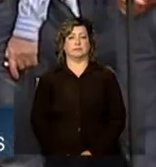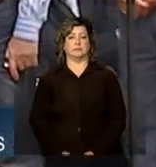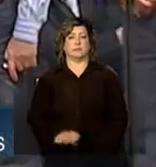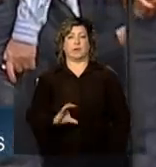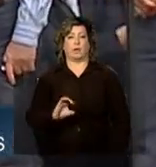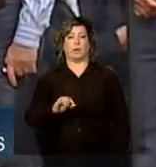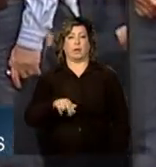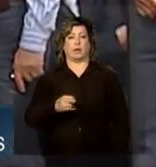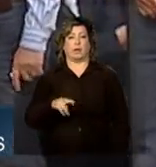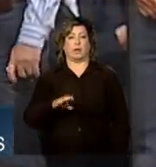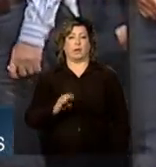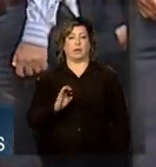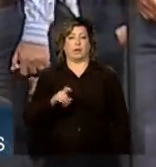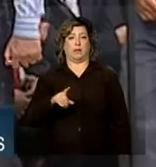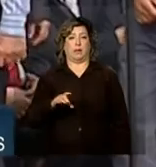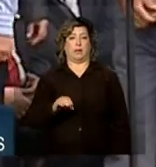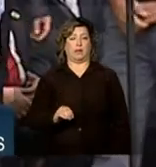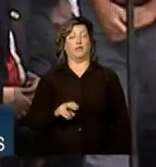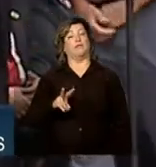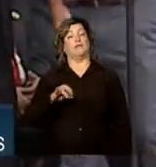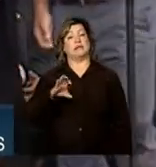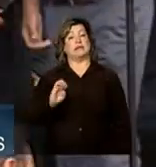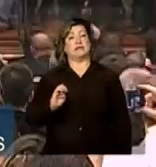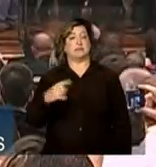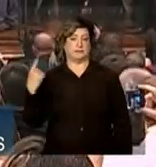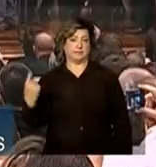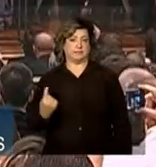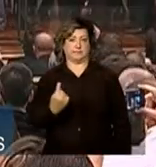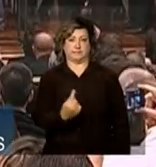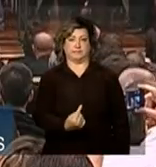Coqueiro Baixo, vice-prefeito Reginaldo Zambiasi.